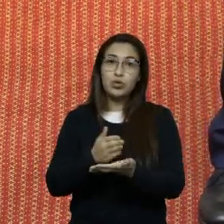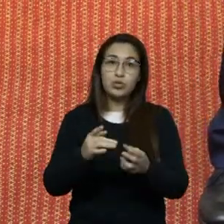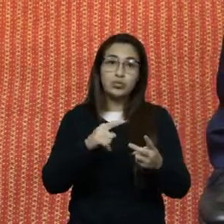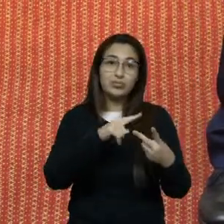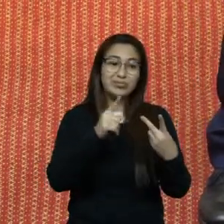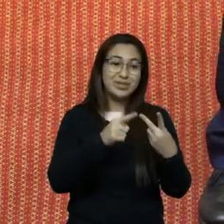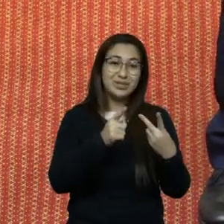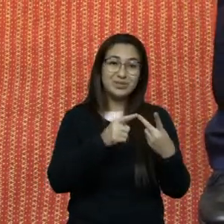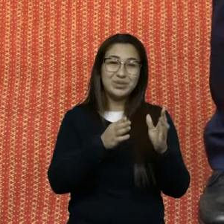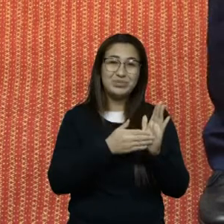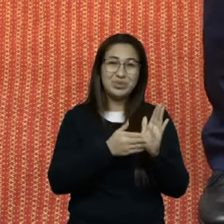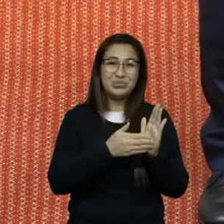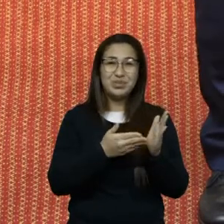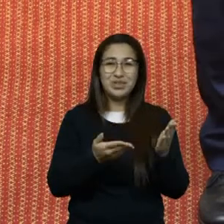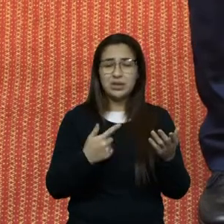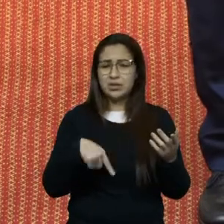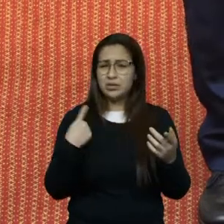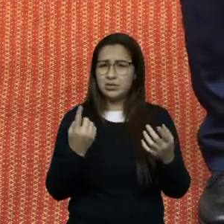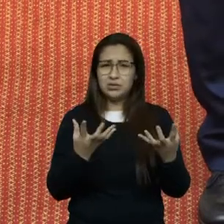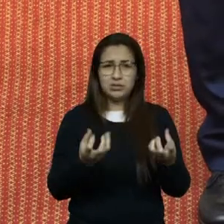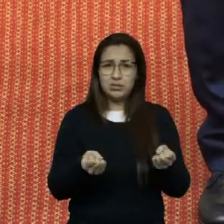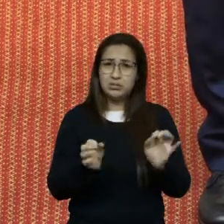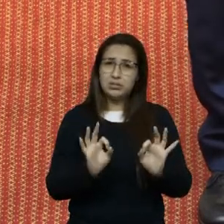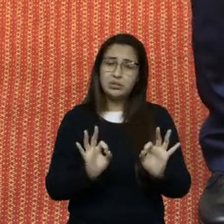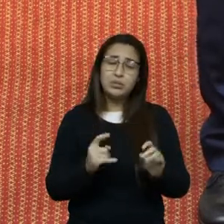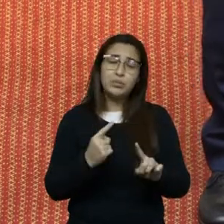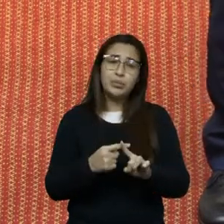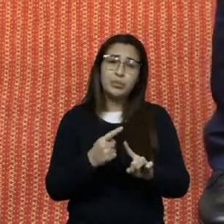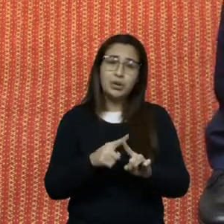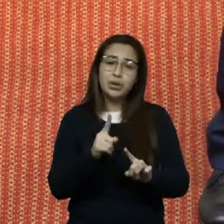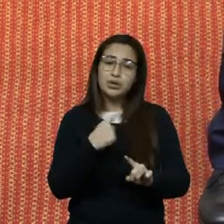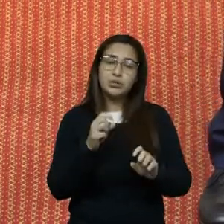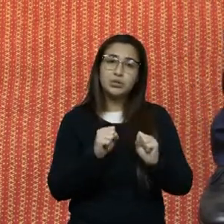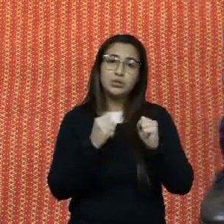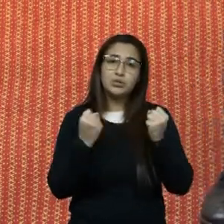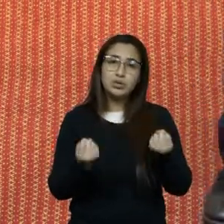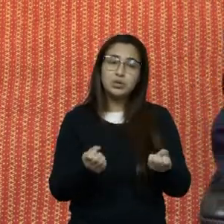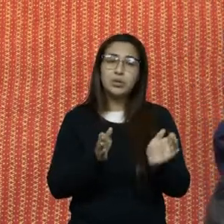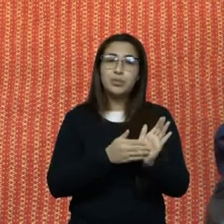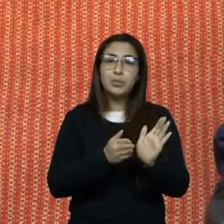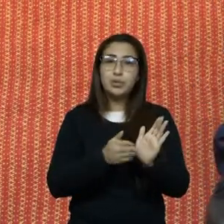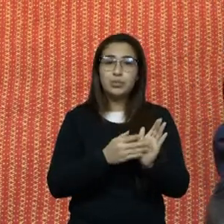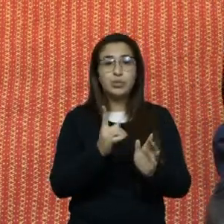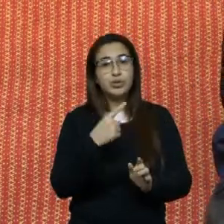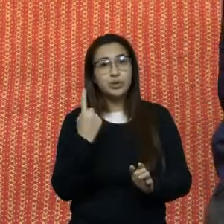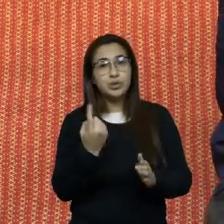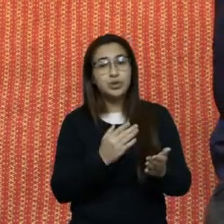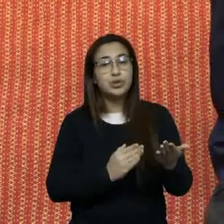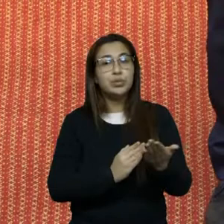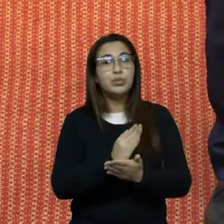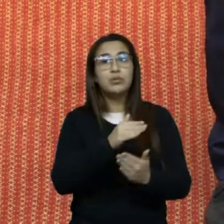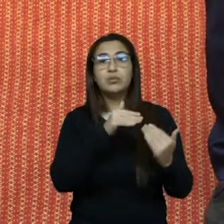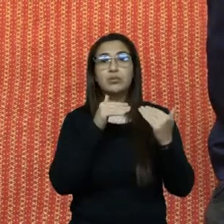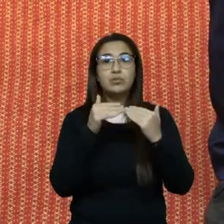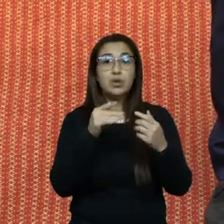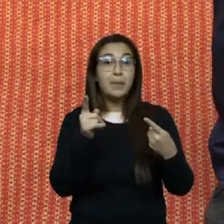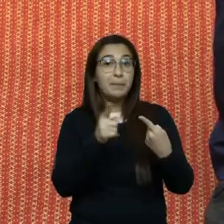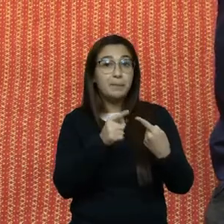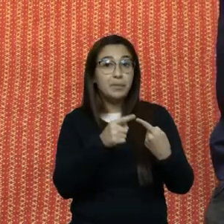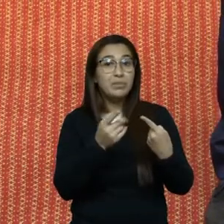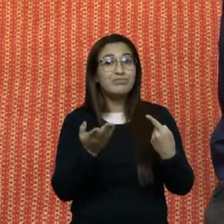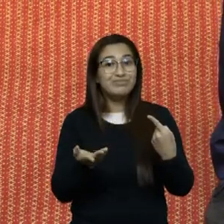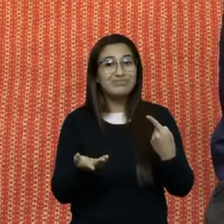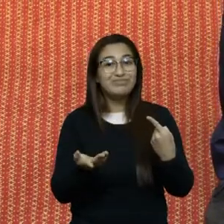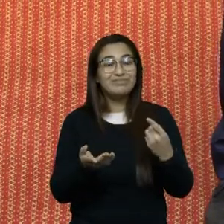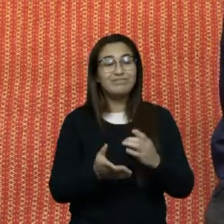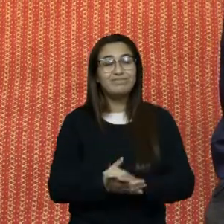proposta e a gente não aceitou porque nós estamos defendendo a proposta que nós aprovamos por unanimidade aqui isso